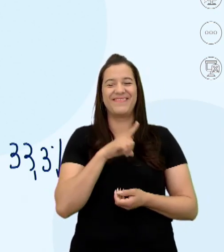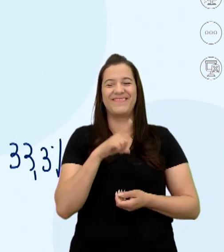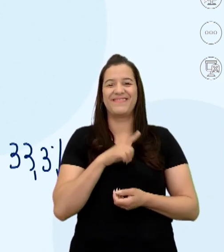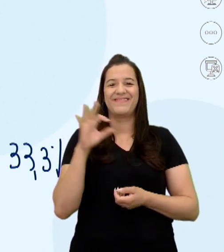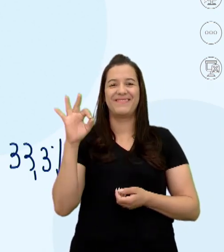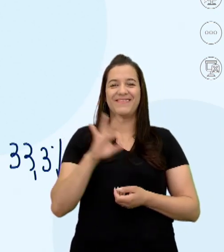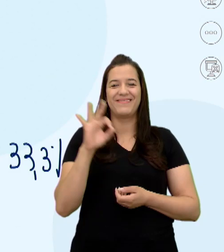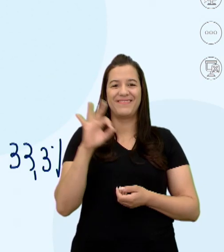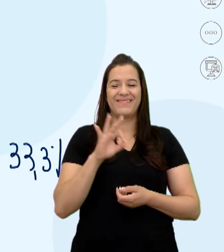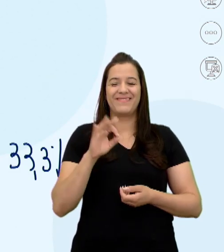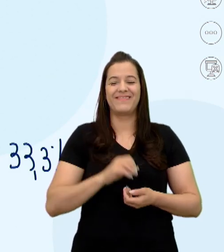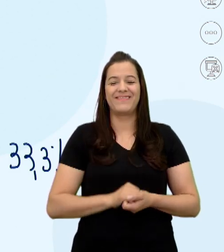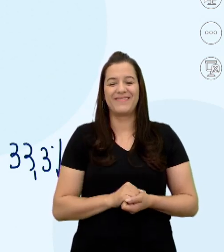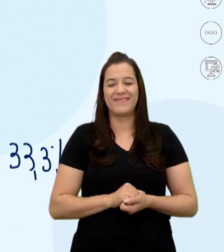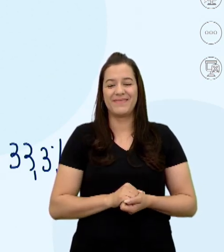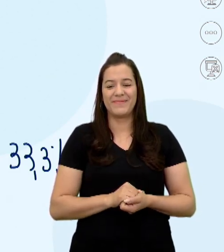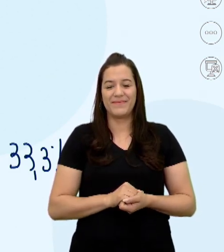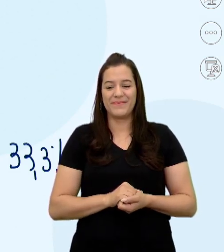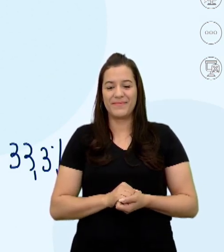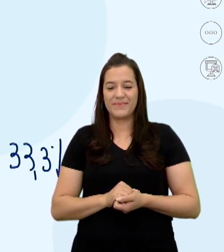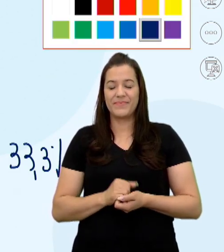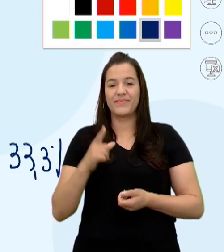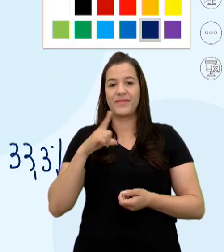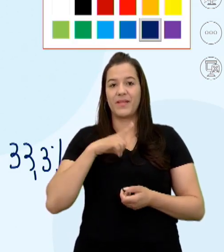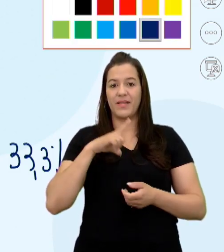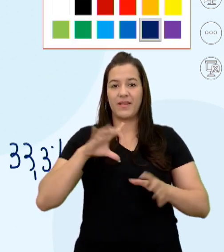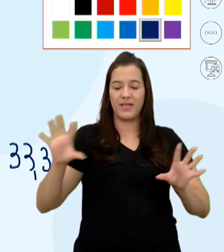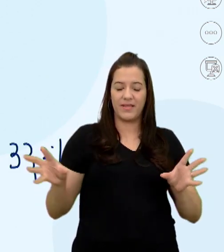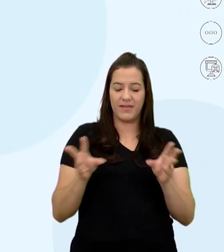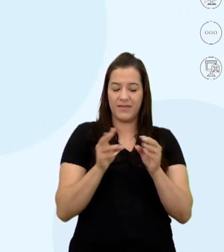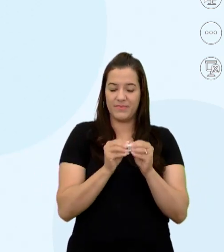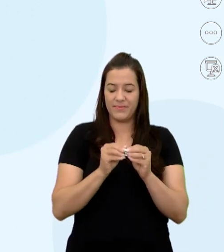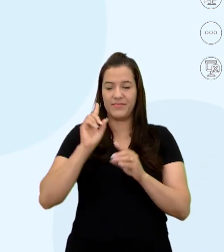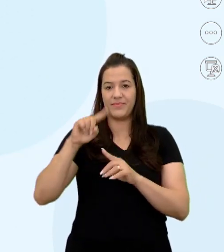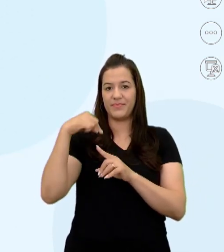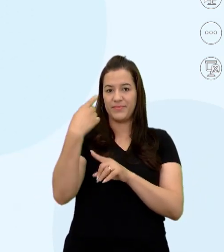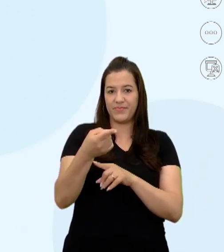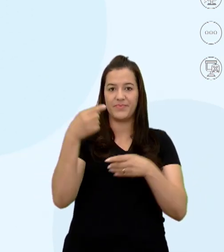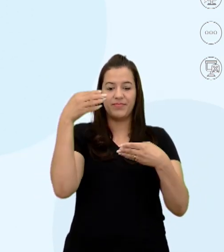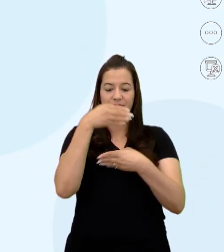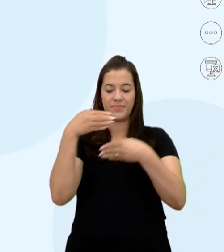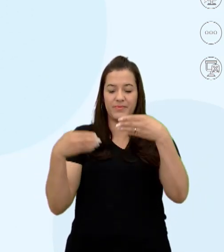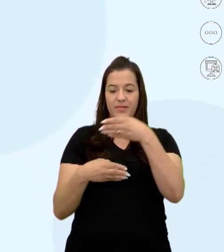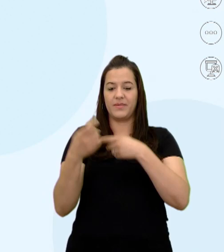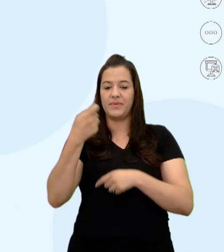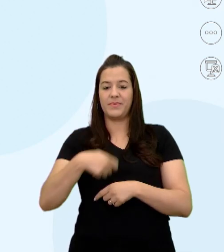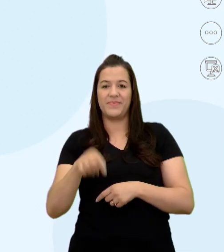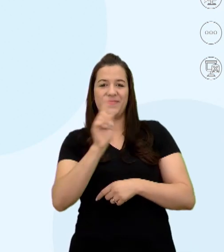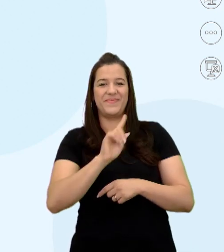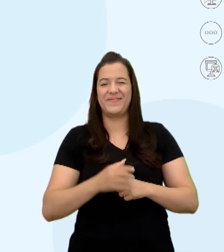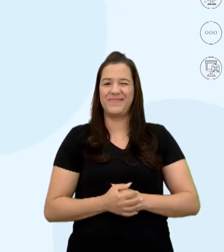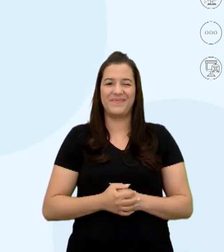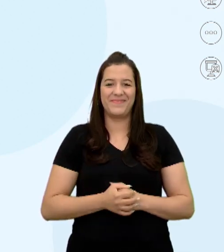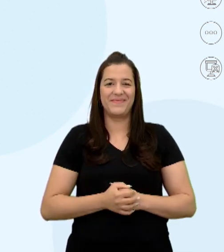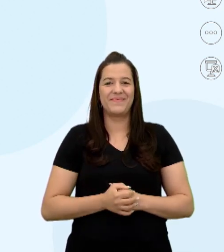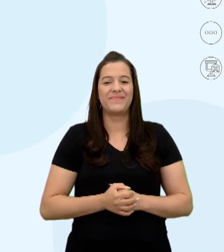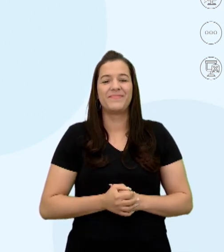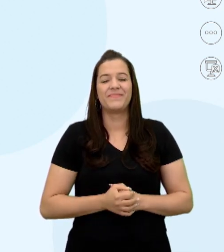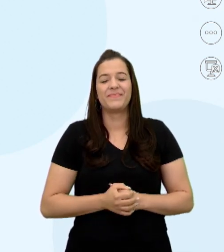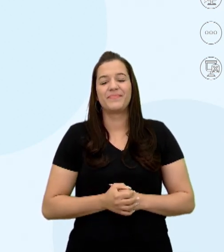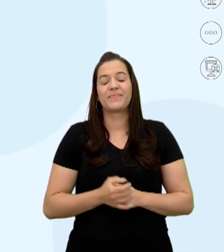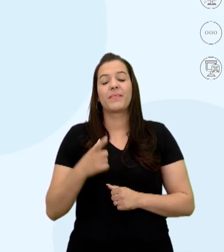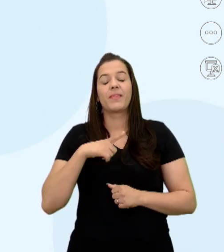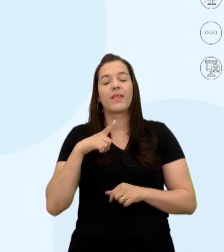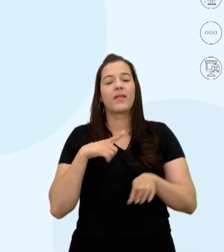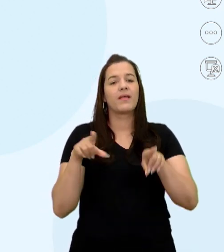porcentagem. Olha só, deixa eu apagar aqui, porque a gente vai esmiuçar isso aqui no próximo slide. Legal. Aí não precisa estar aqui. Pronto, Flávia, desculpa. Muito